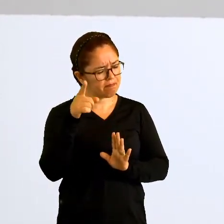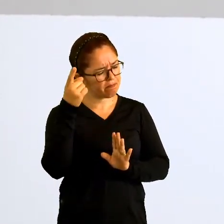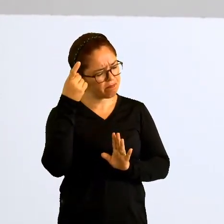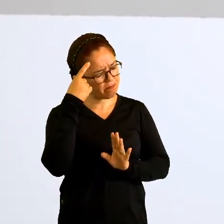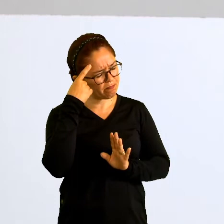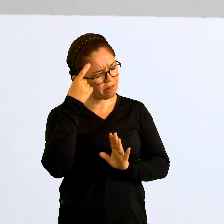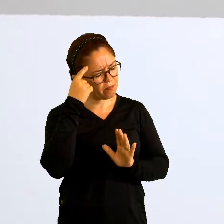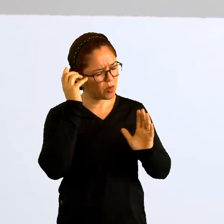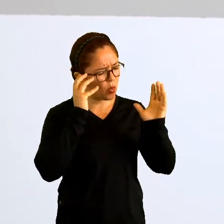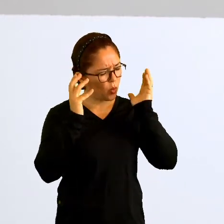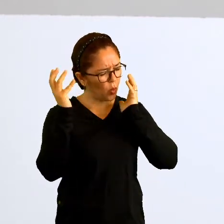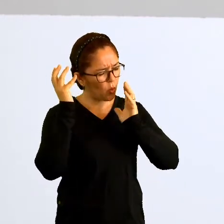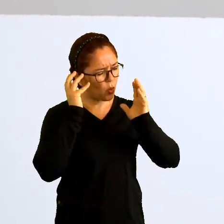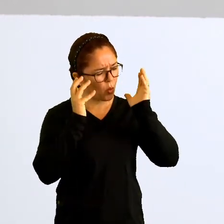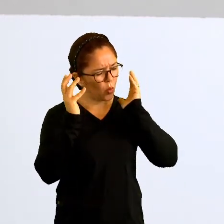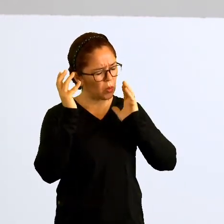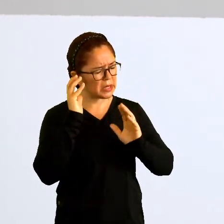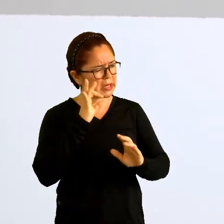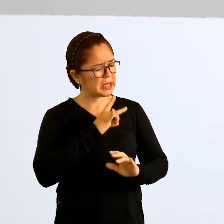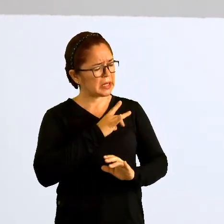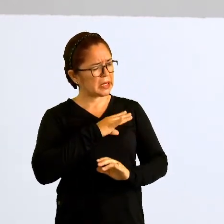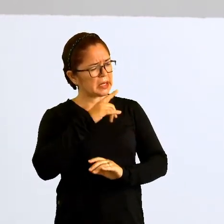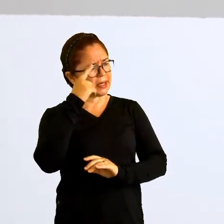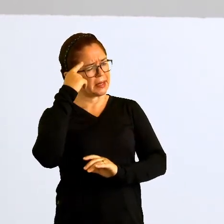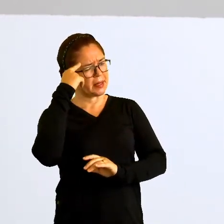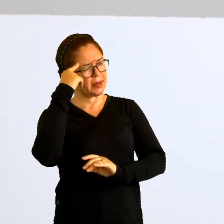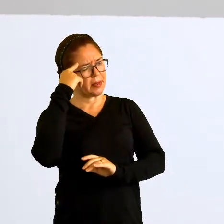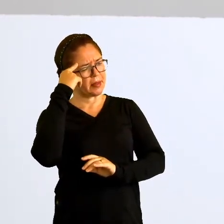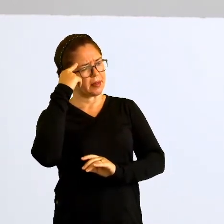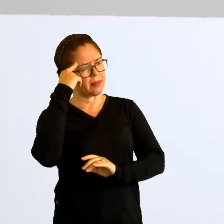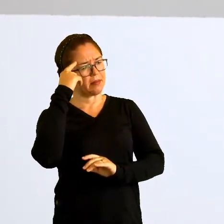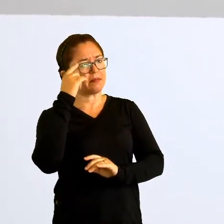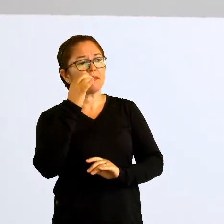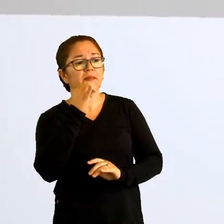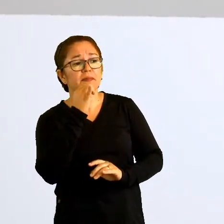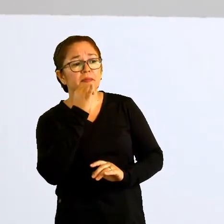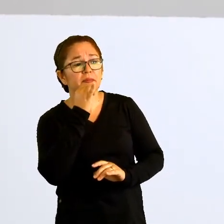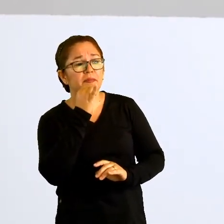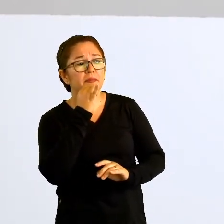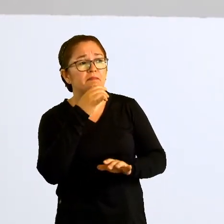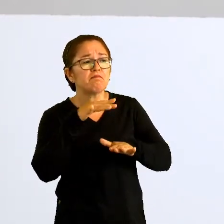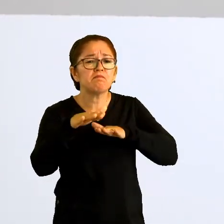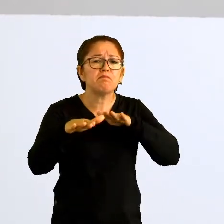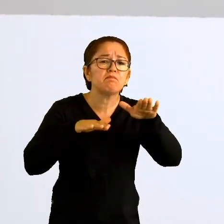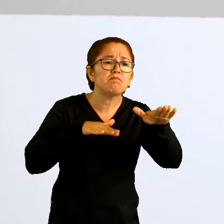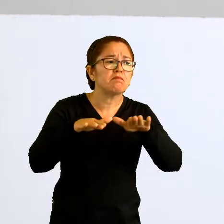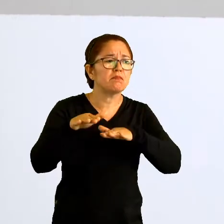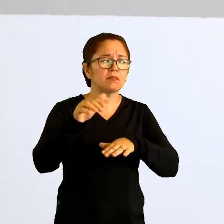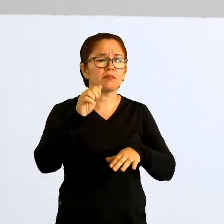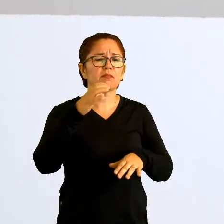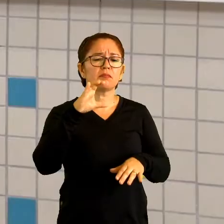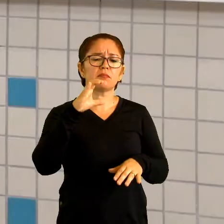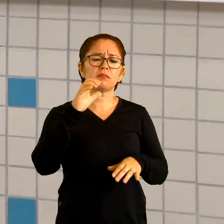pegando no meu pé, tô assim com medo. E a ação? O que que é esse negócio de ação, então?